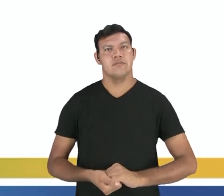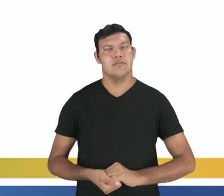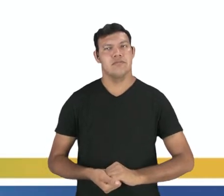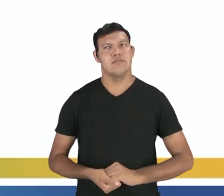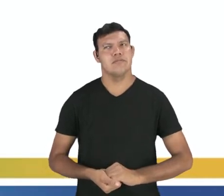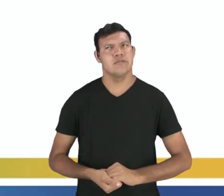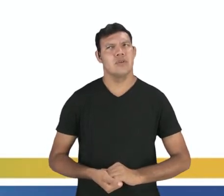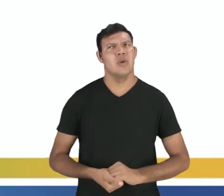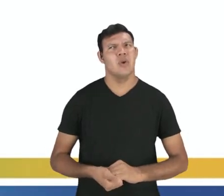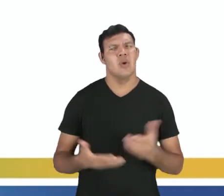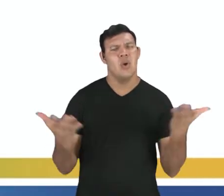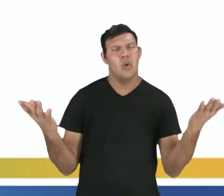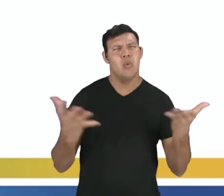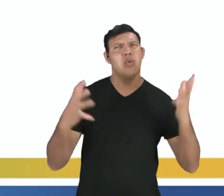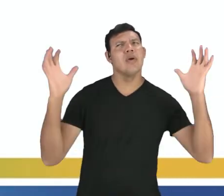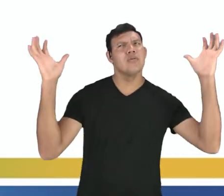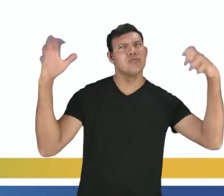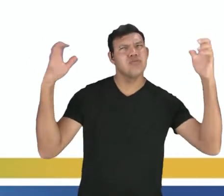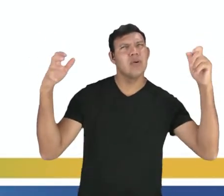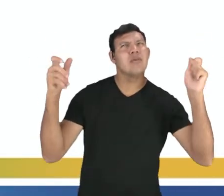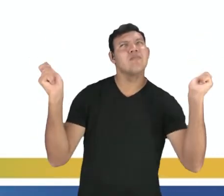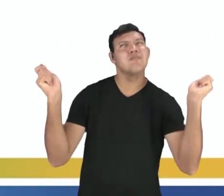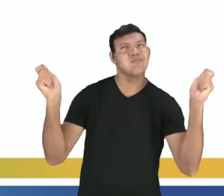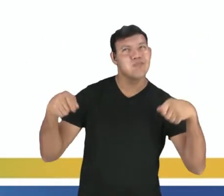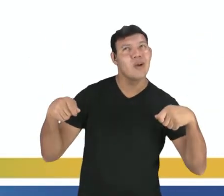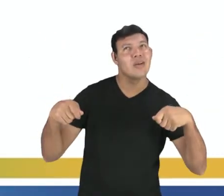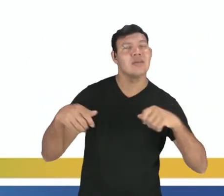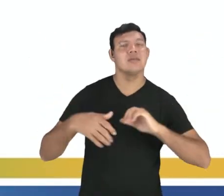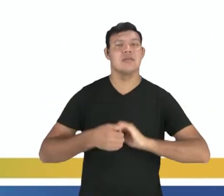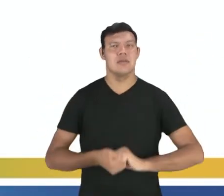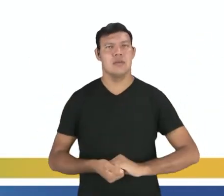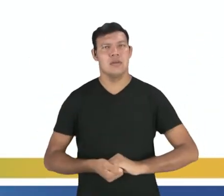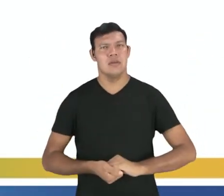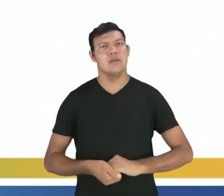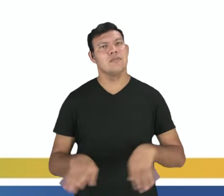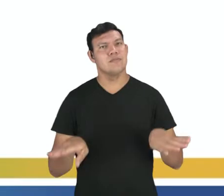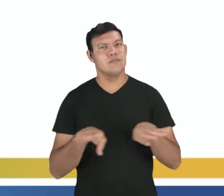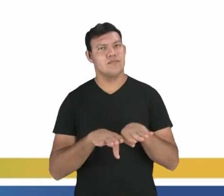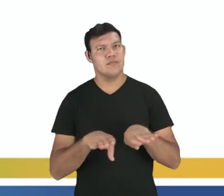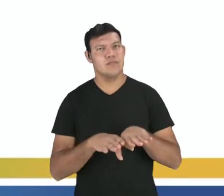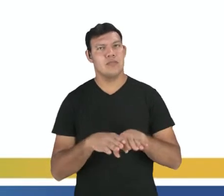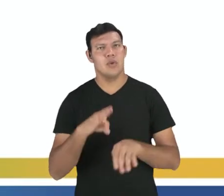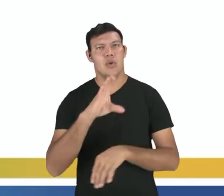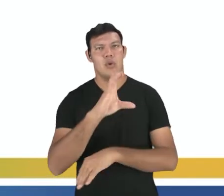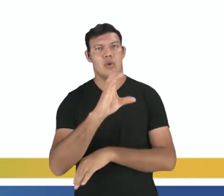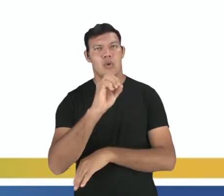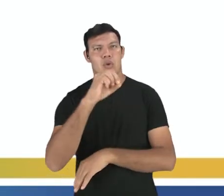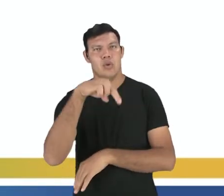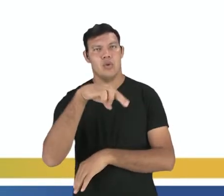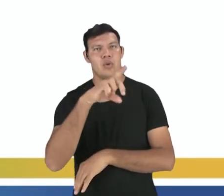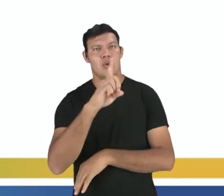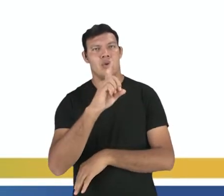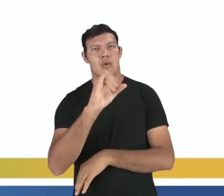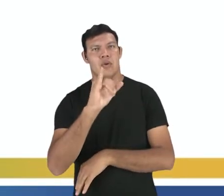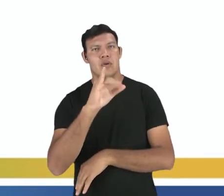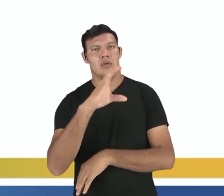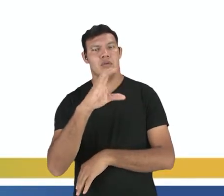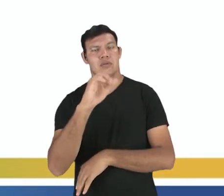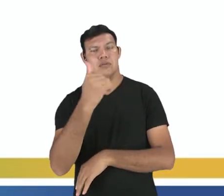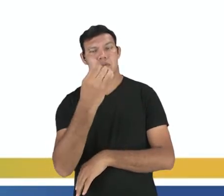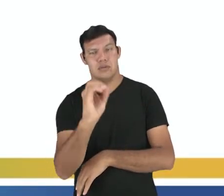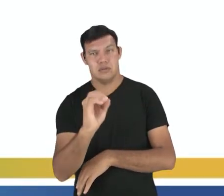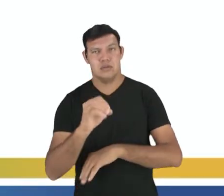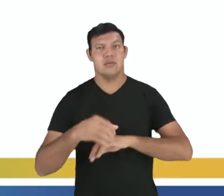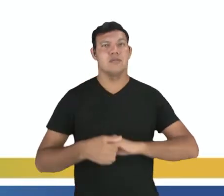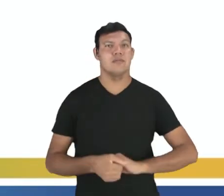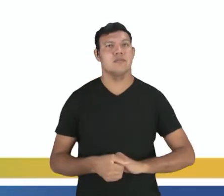que chova hoje. Então, tem também a possibilidade. E para condicionais, para condição. E aí